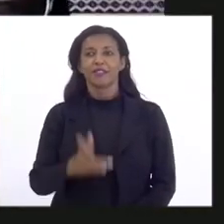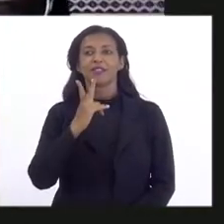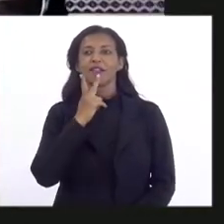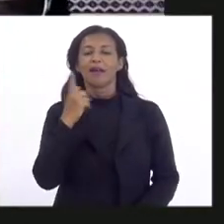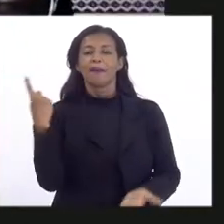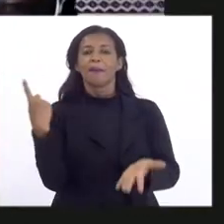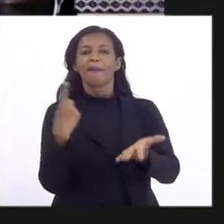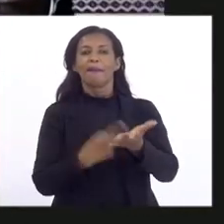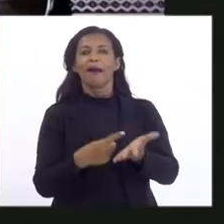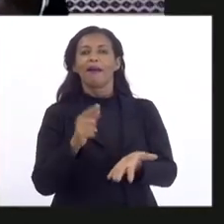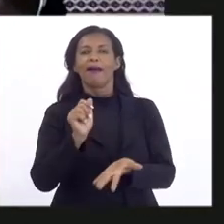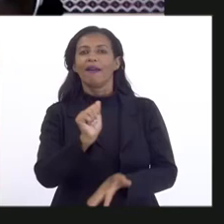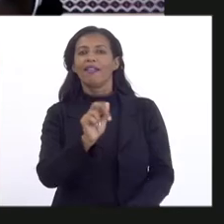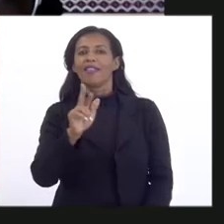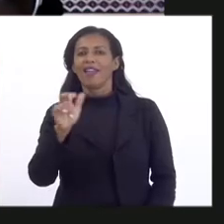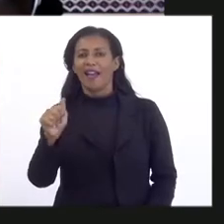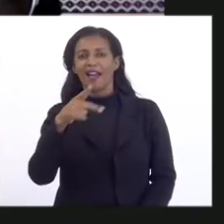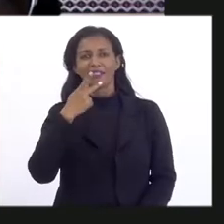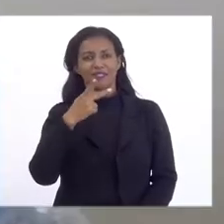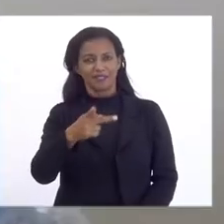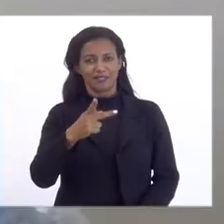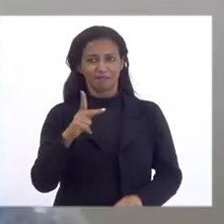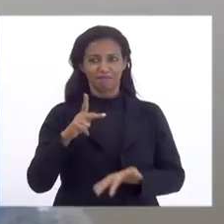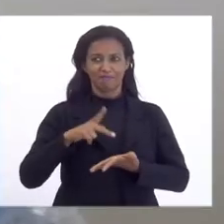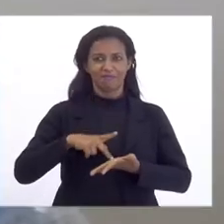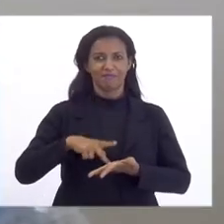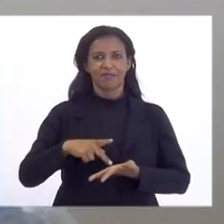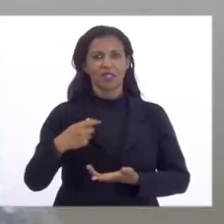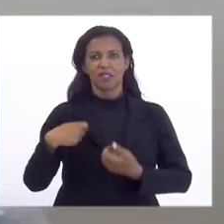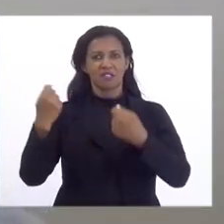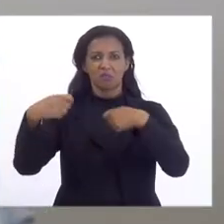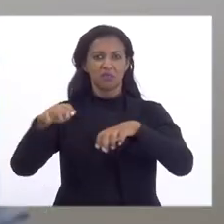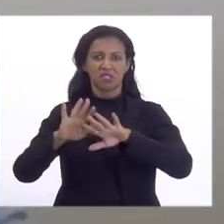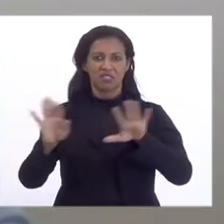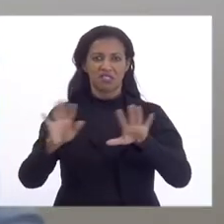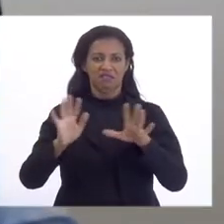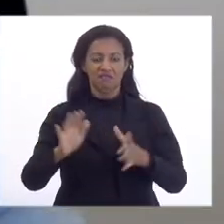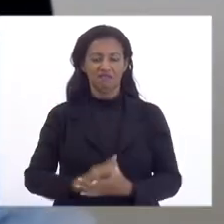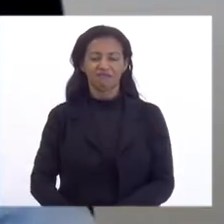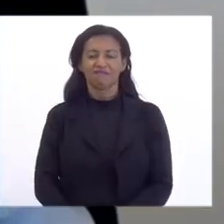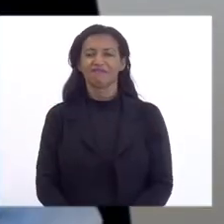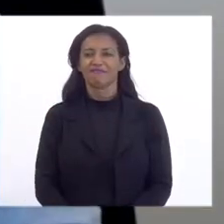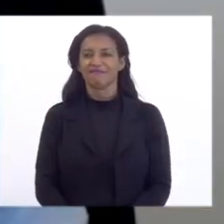ata que eu considero esse seu comentário absolutamente desnecessário.